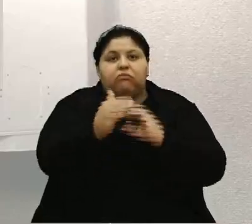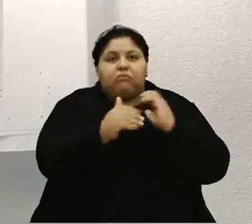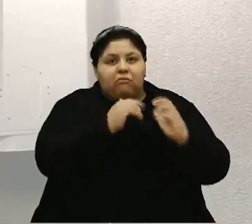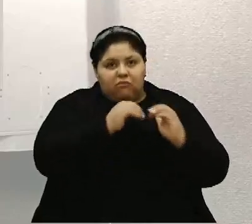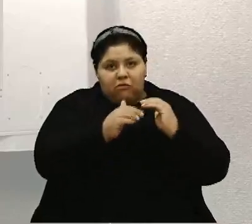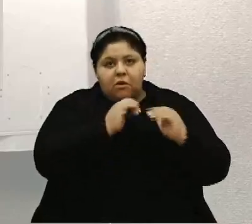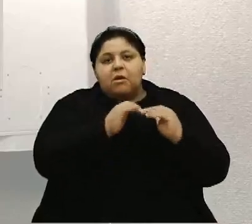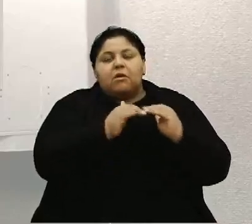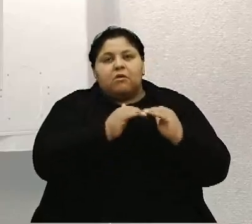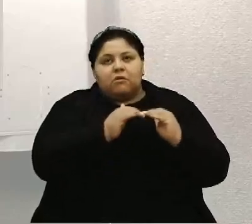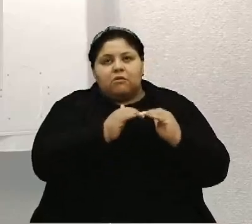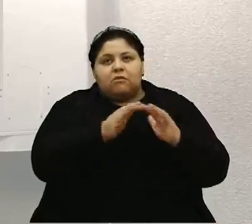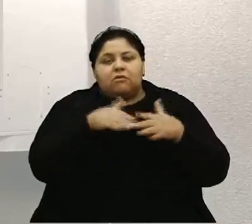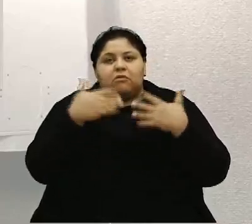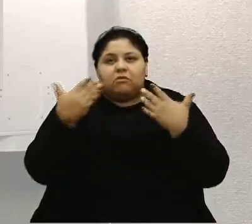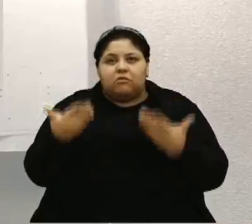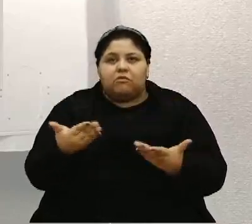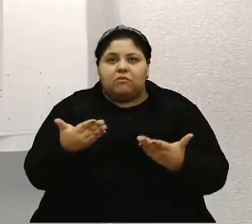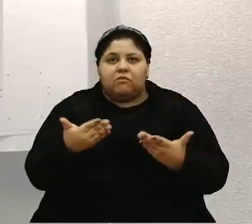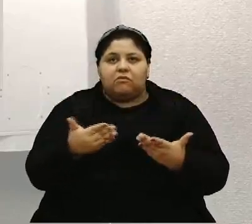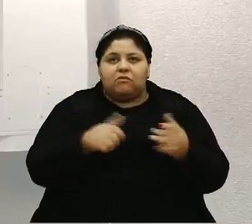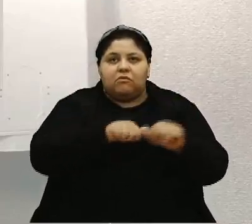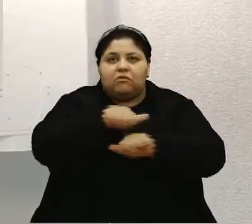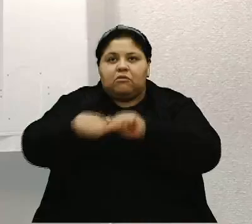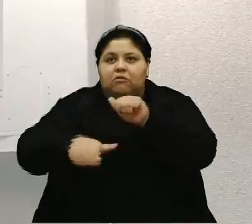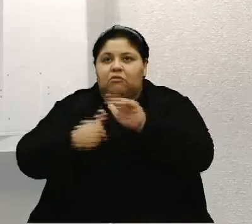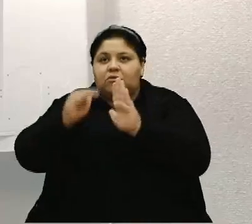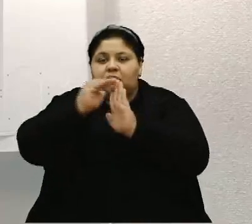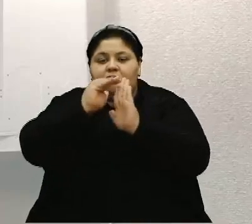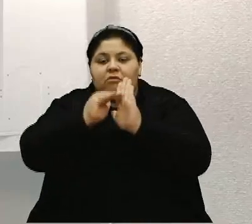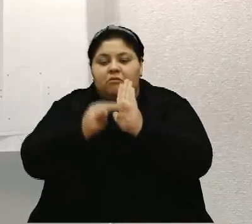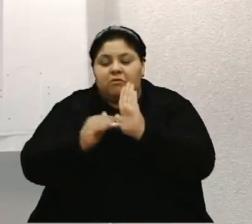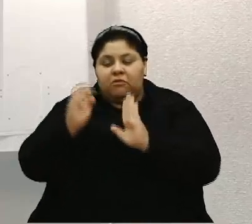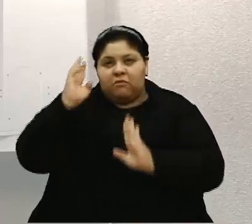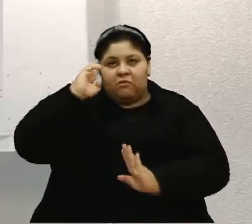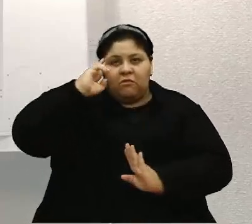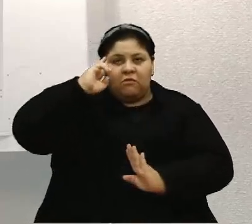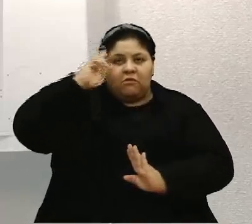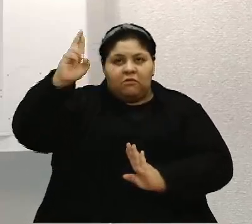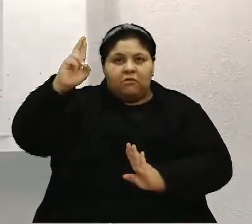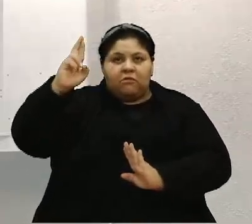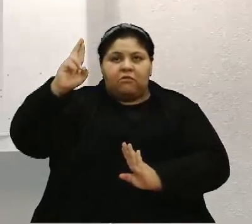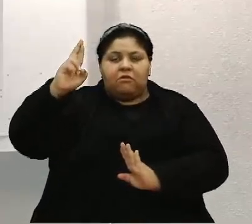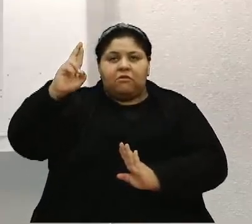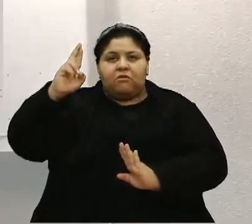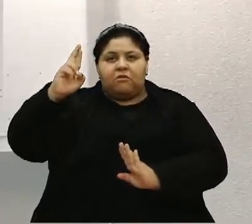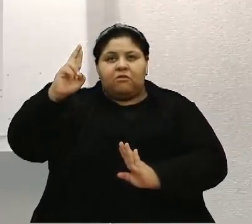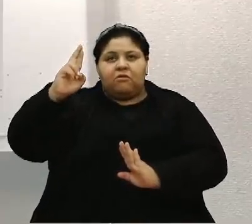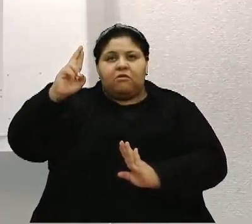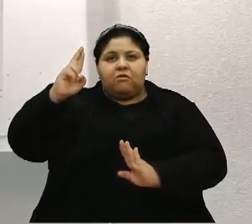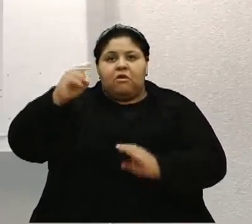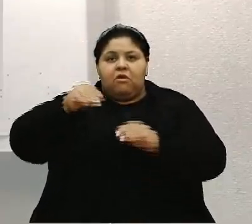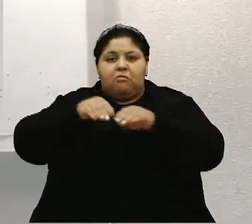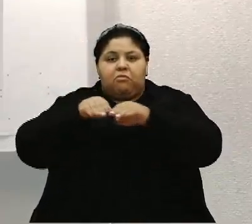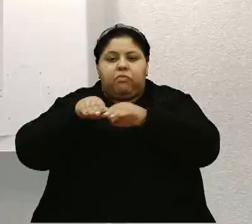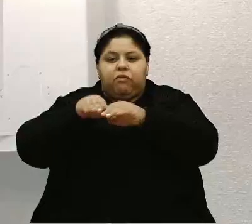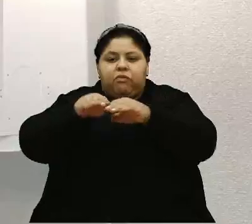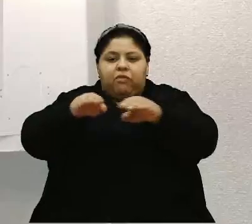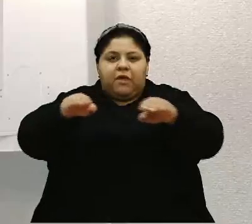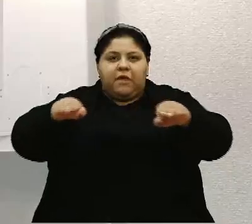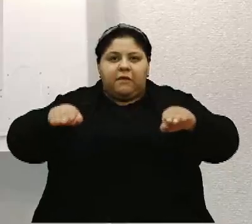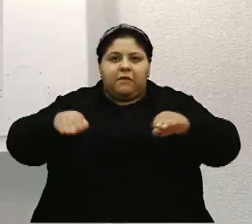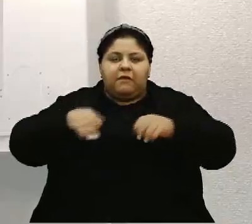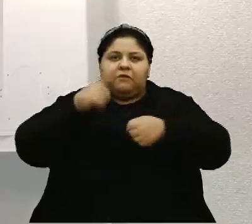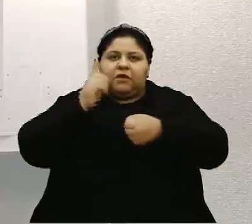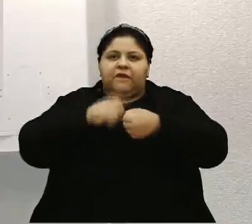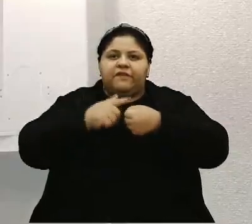cima disso, que é a questão da mudança do plano diretor no que se diz respeito à verticalização da cidade. É uma vergonha que a segunda